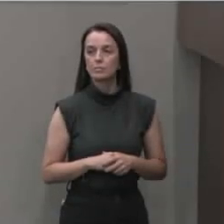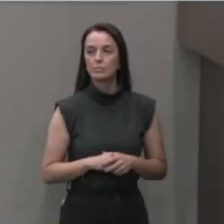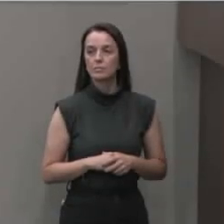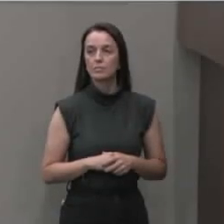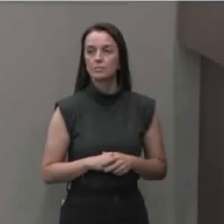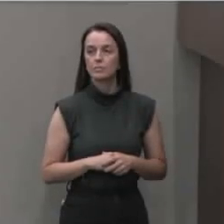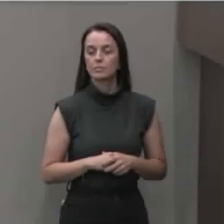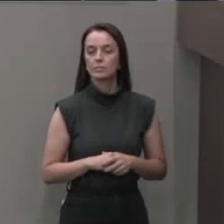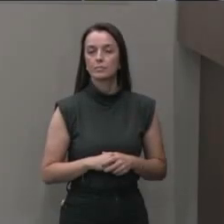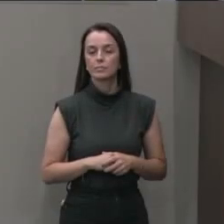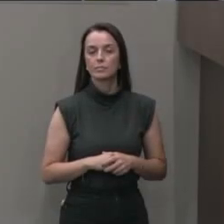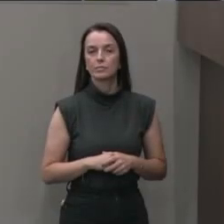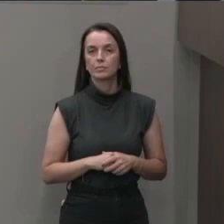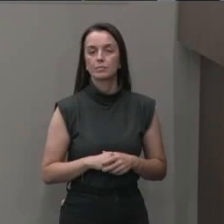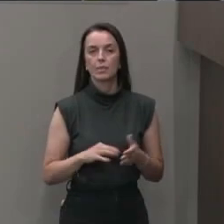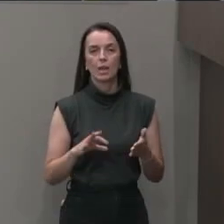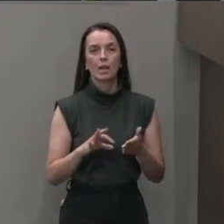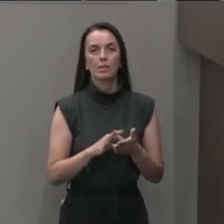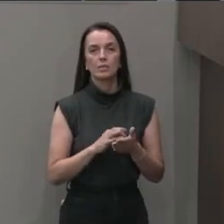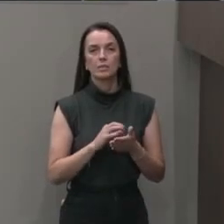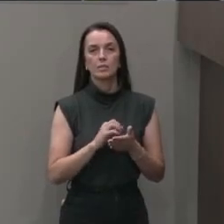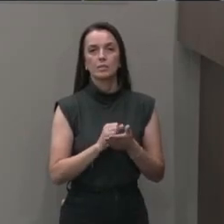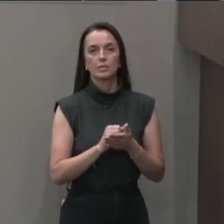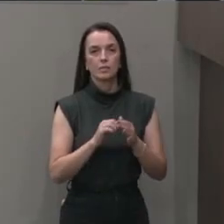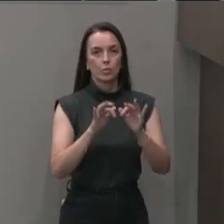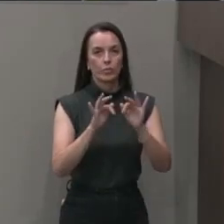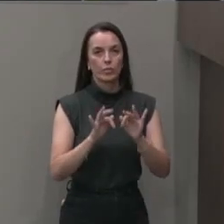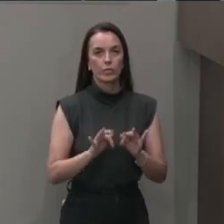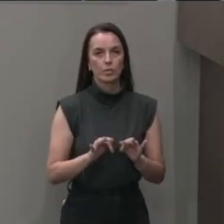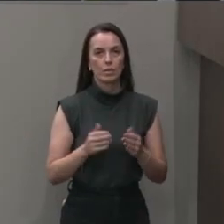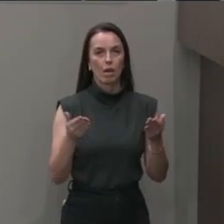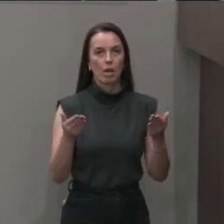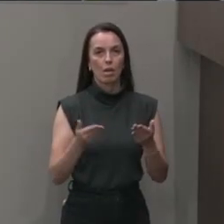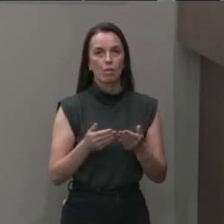Finalizadas as inscrições, primeiro vereador Gil Krug.